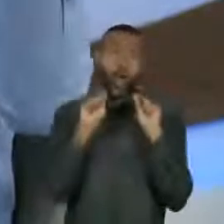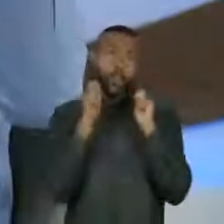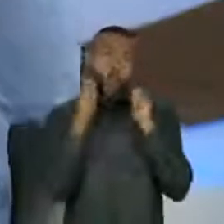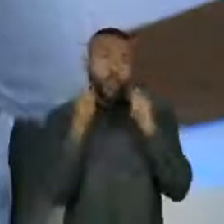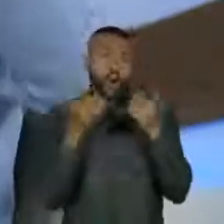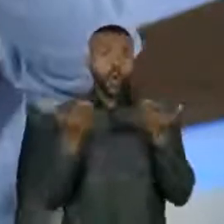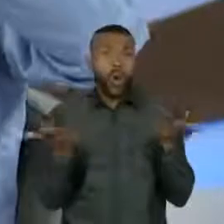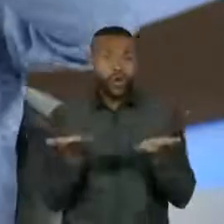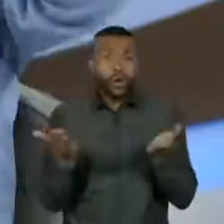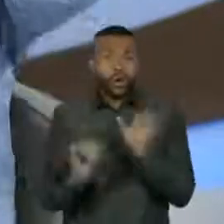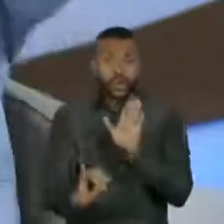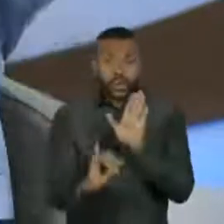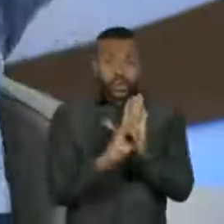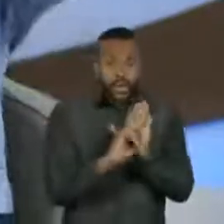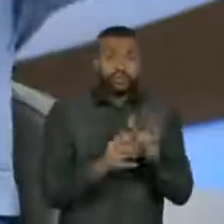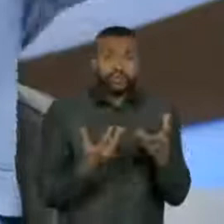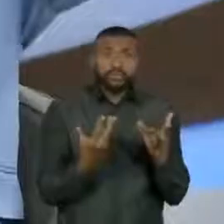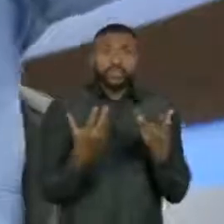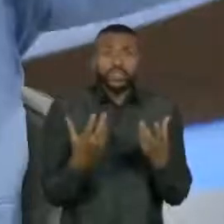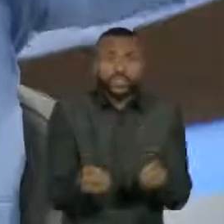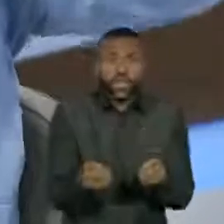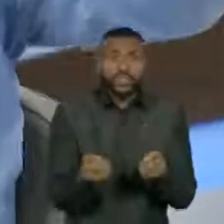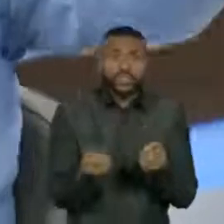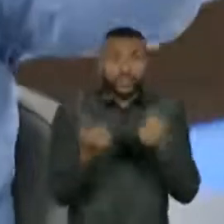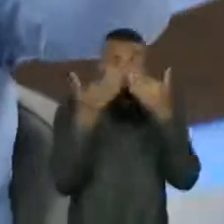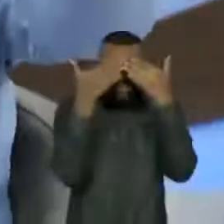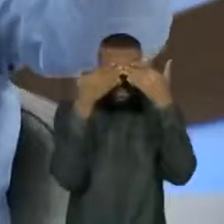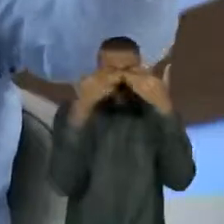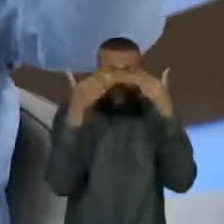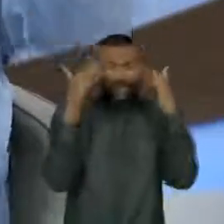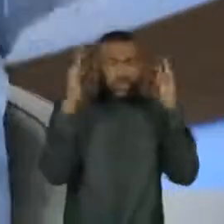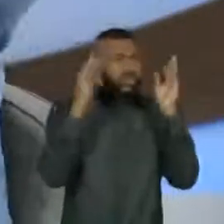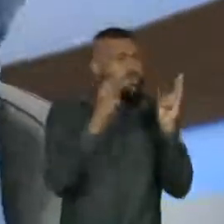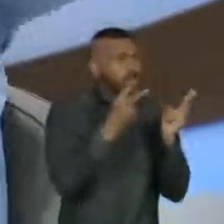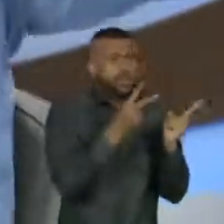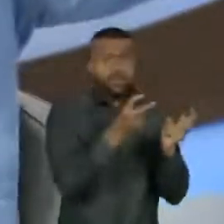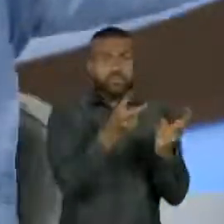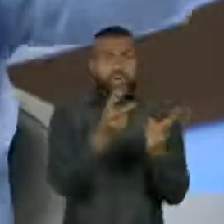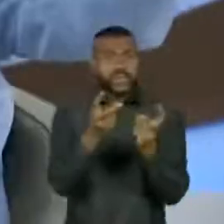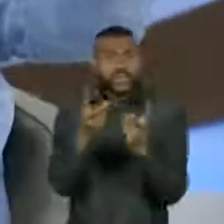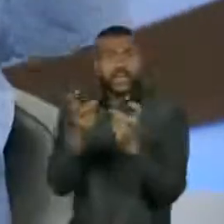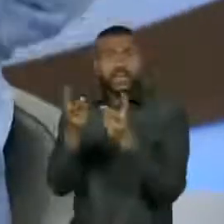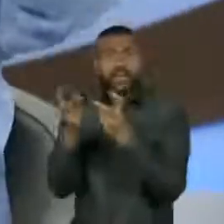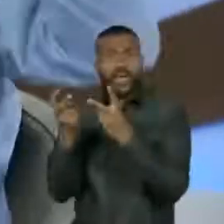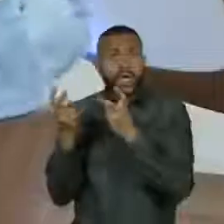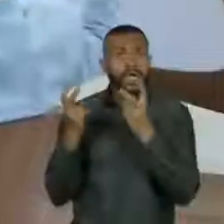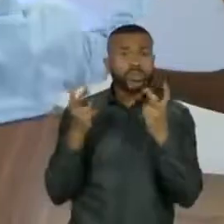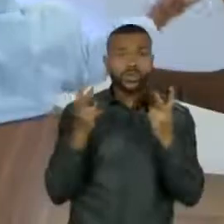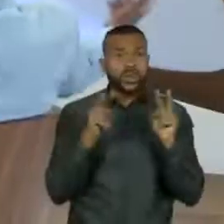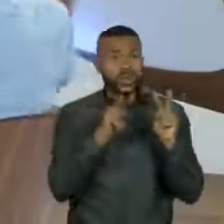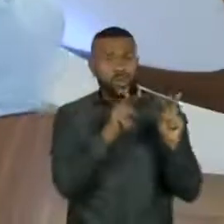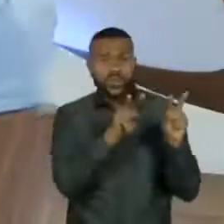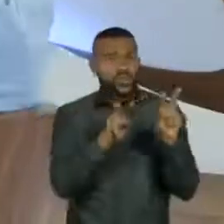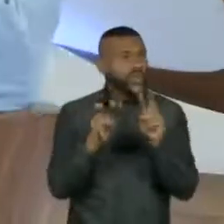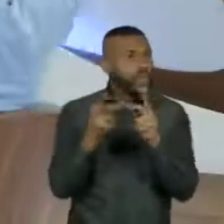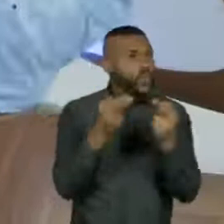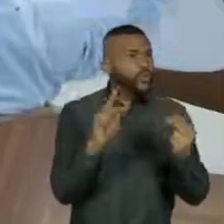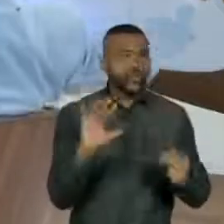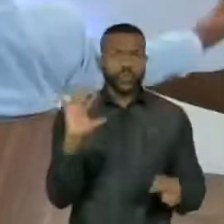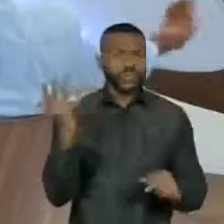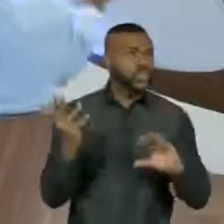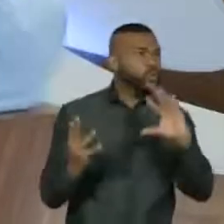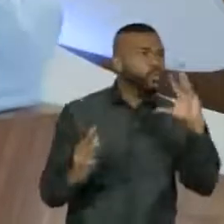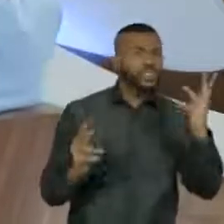constituem identidades e se descobre aprender um mundo na sua cabeça você vendo tudo né assim no terceiro olho você começa a ver um monte de coisa